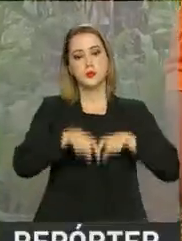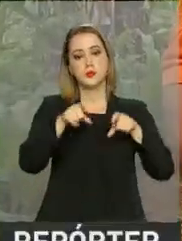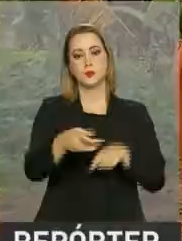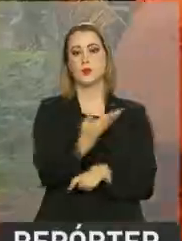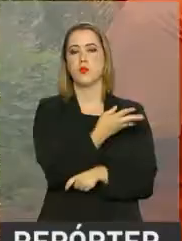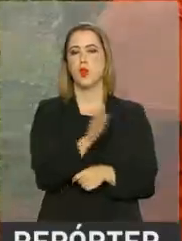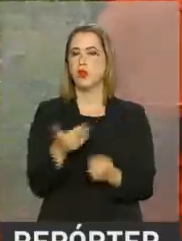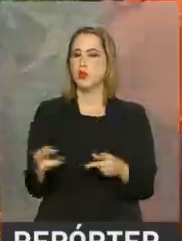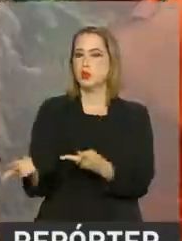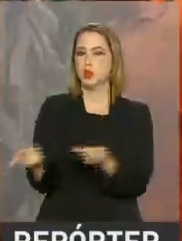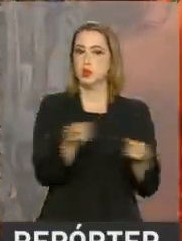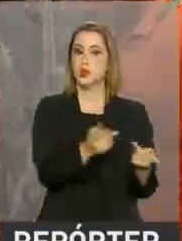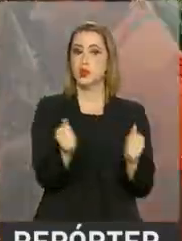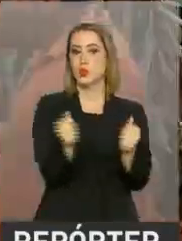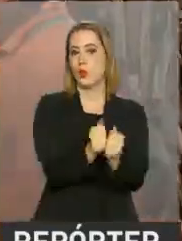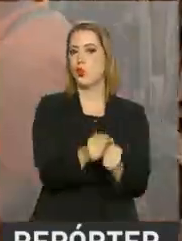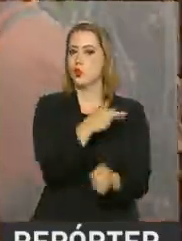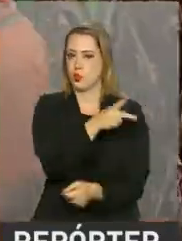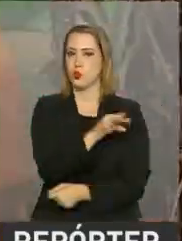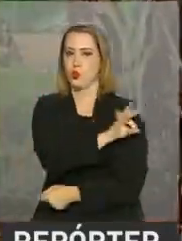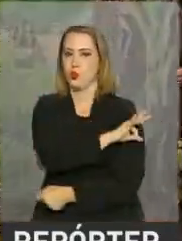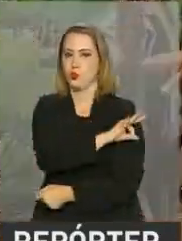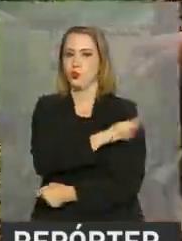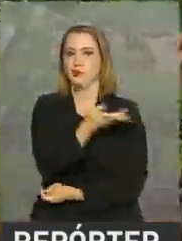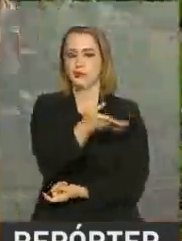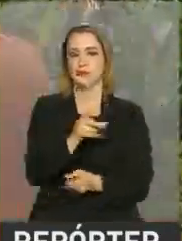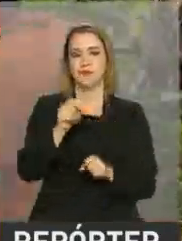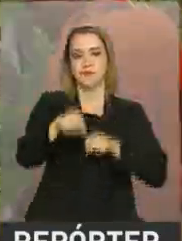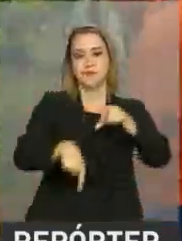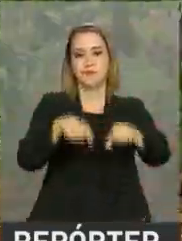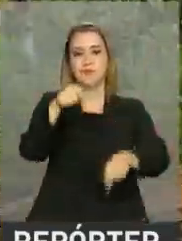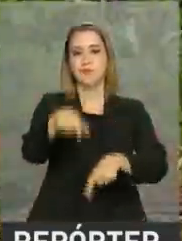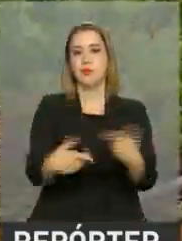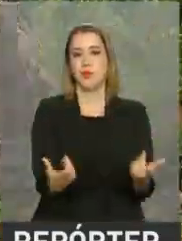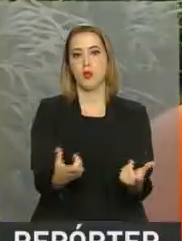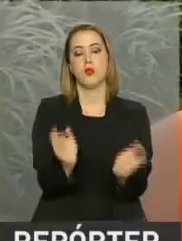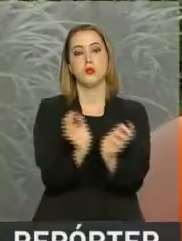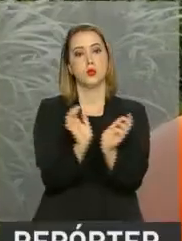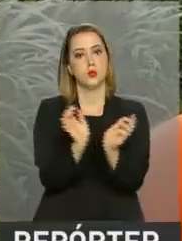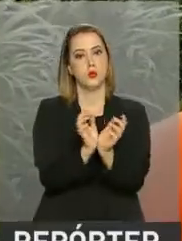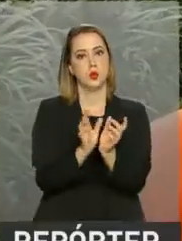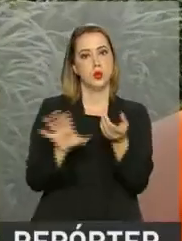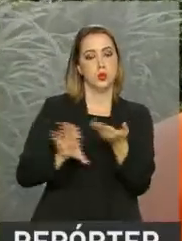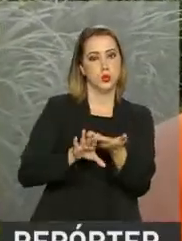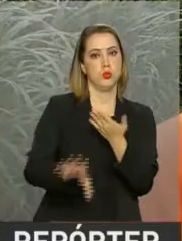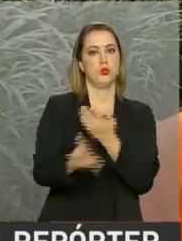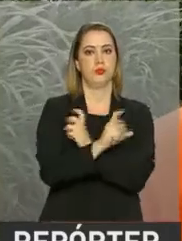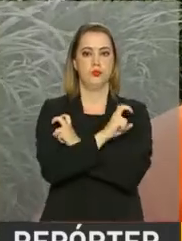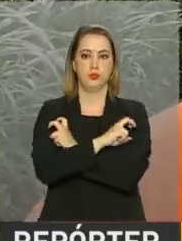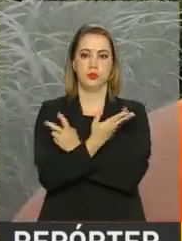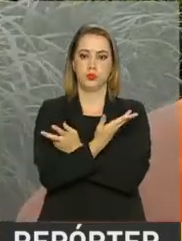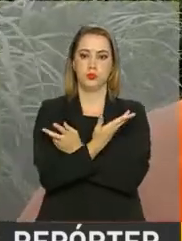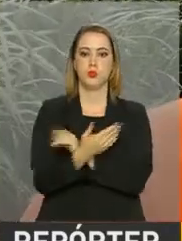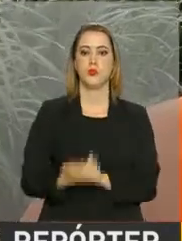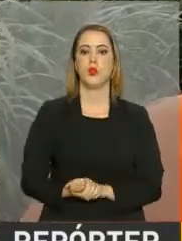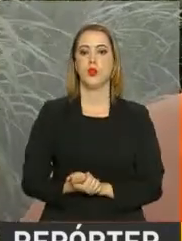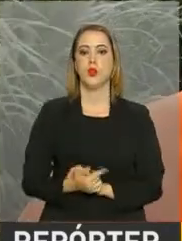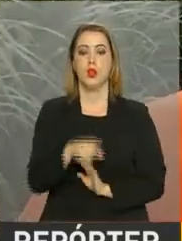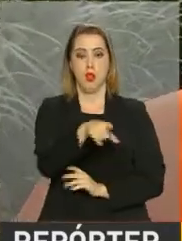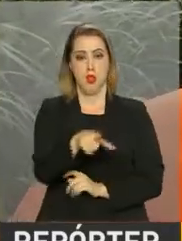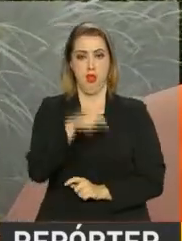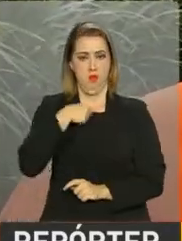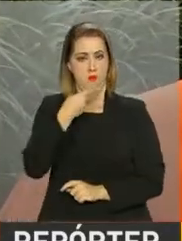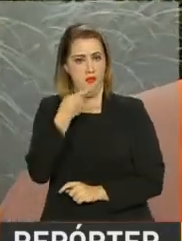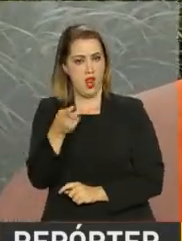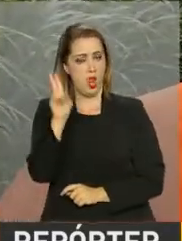na propriedade do edson que plantou orgânicos em uma cidade próxima a brasília perfeccionista nunca vai falar edson você planta tomate uma